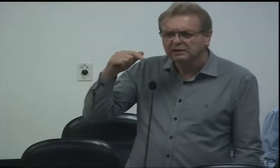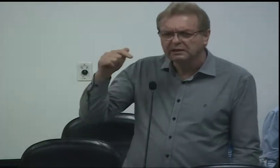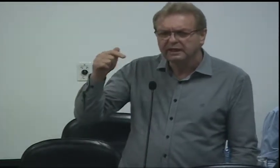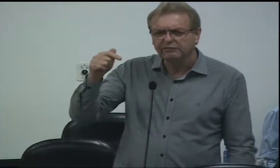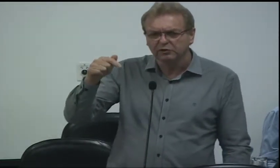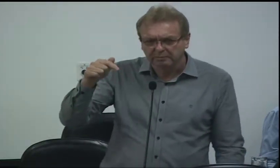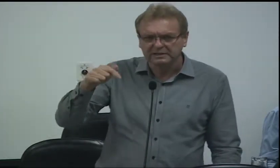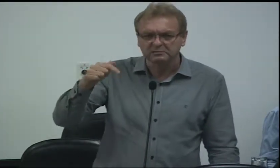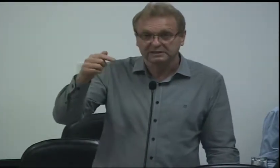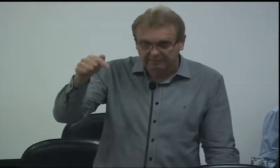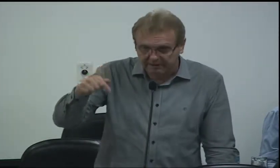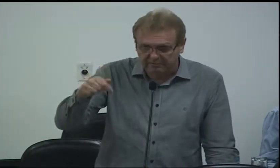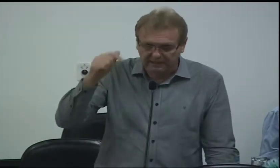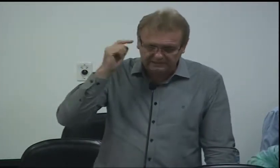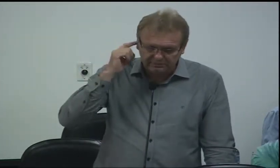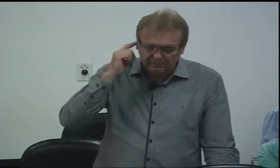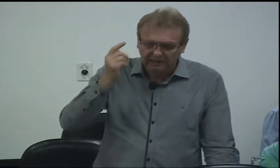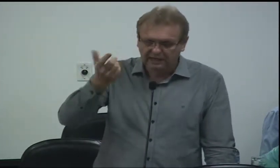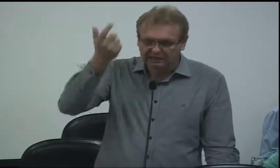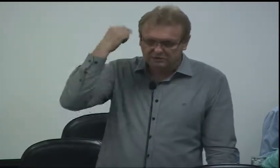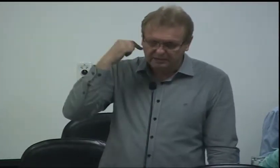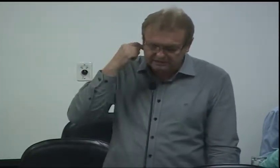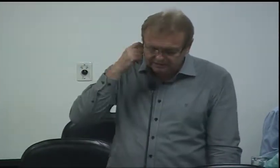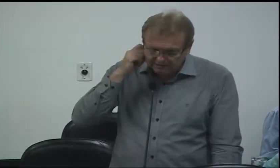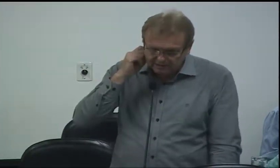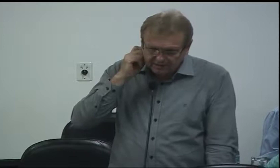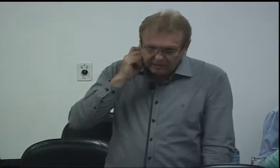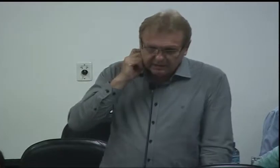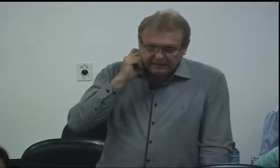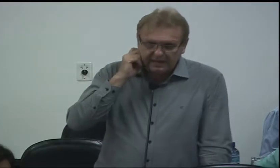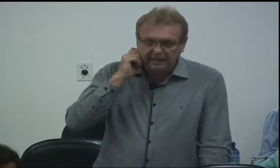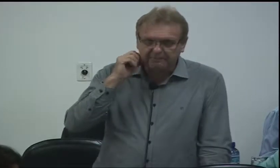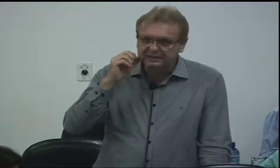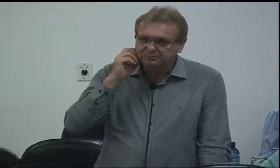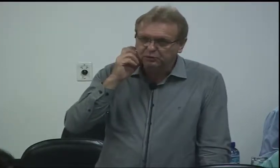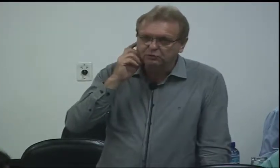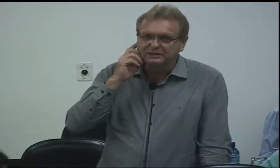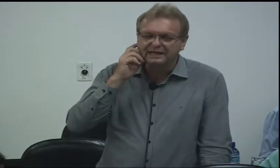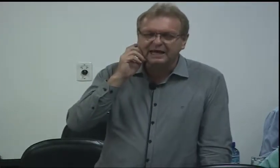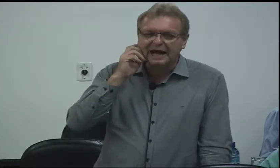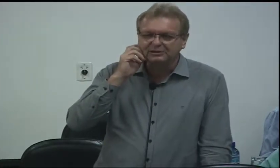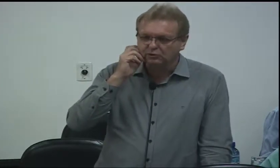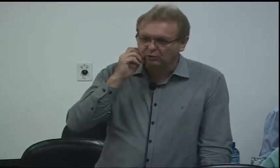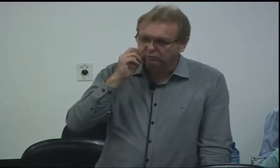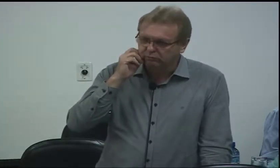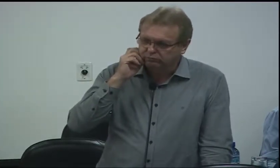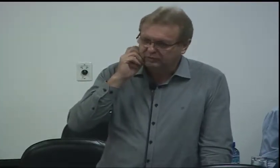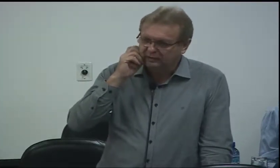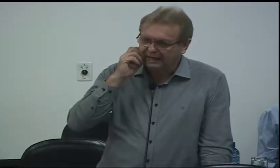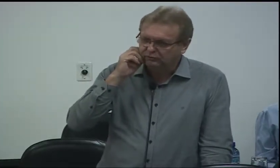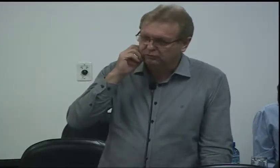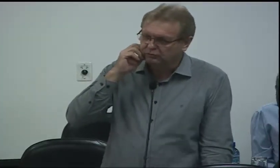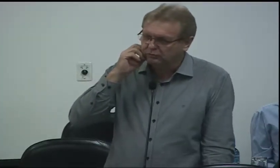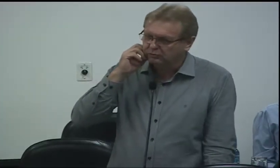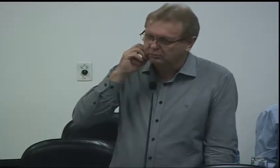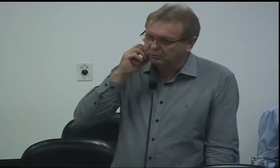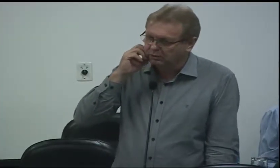Olímpicos, nem foi do Brasil, mas também do Brasil, antes do Brasil, e ela participou do triatlon,